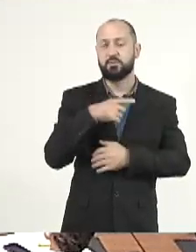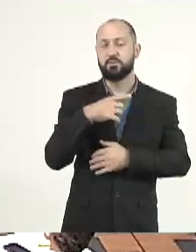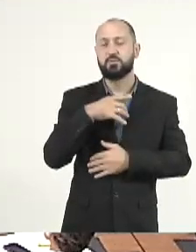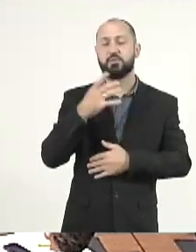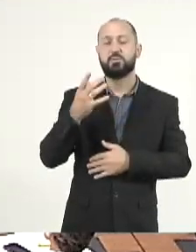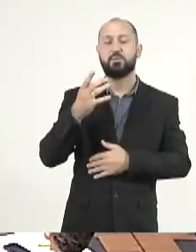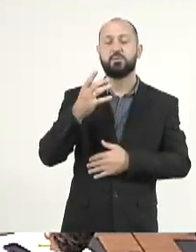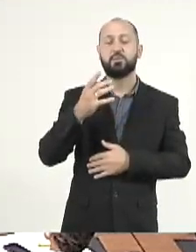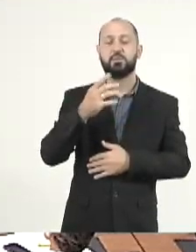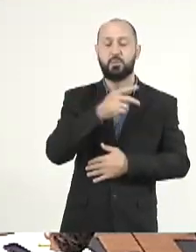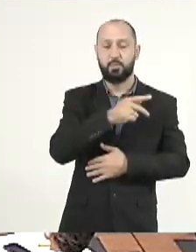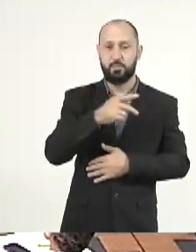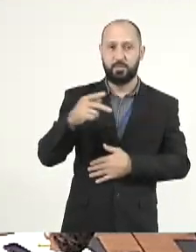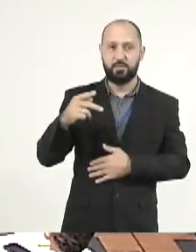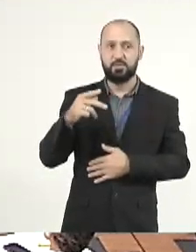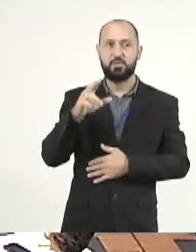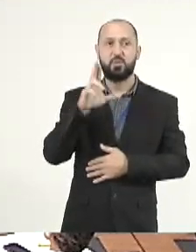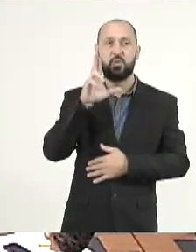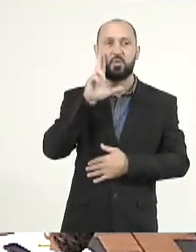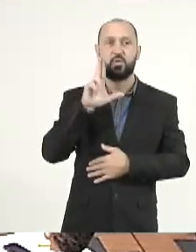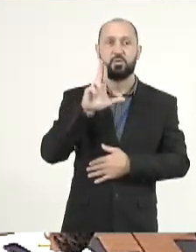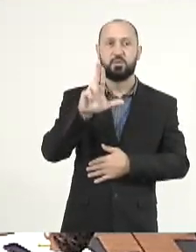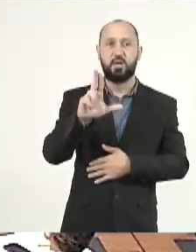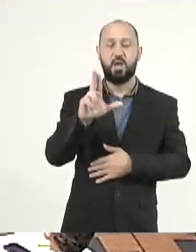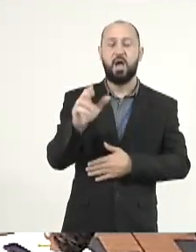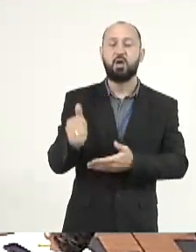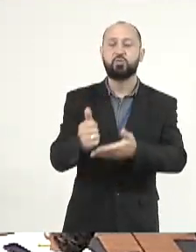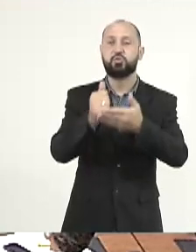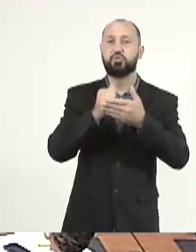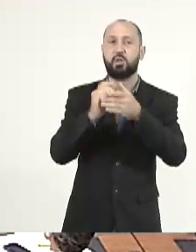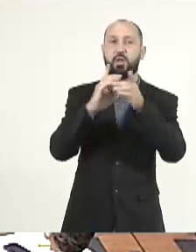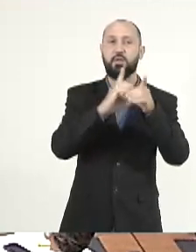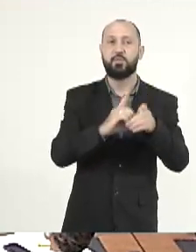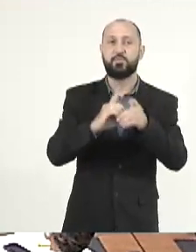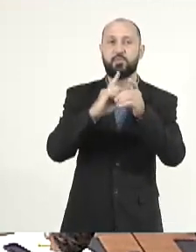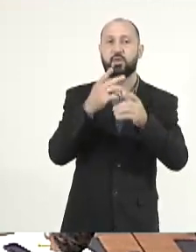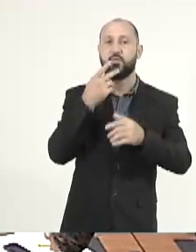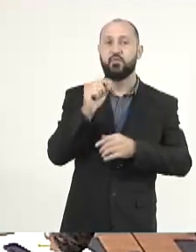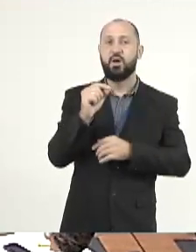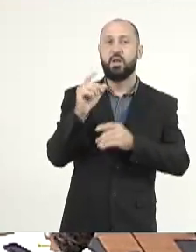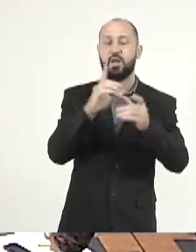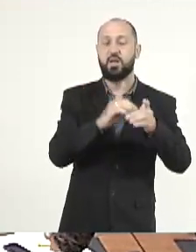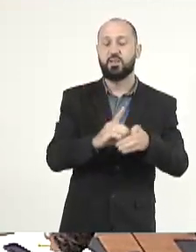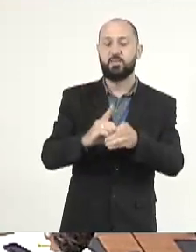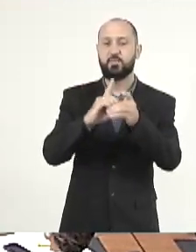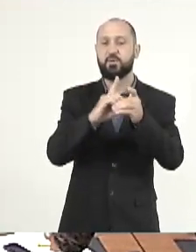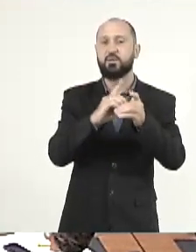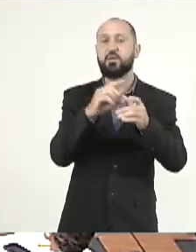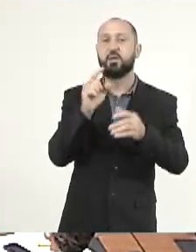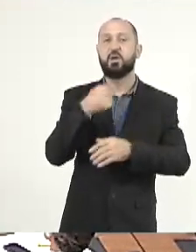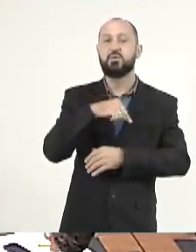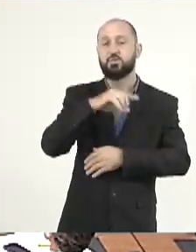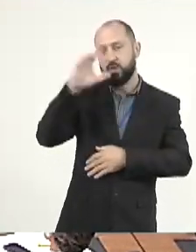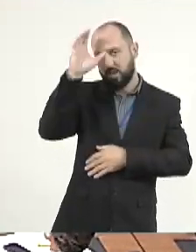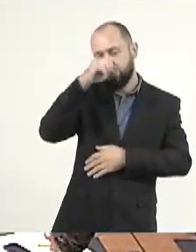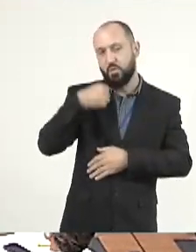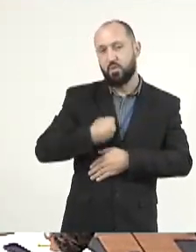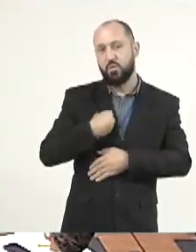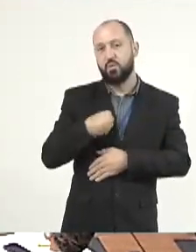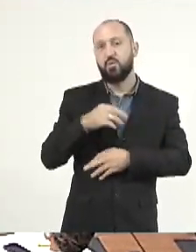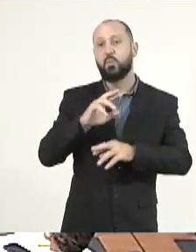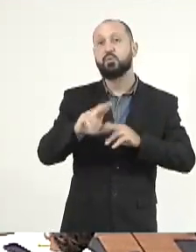Lula, na visão de vocês, salvou a democracia. E quando a gente fala em democracia, é a gente aprender a conviver